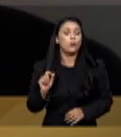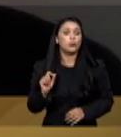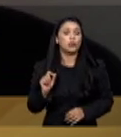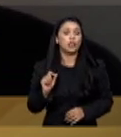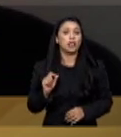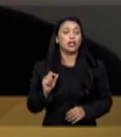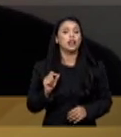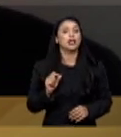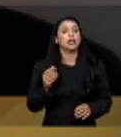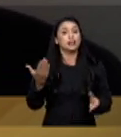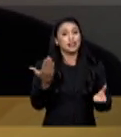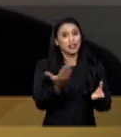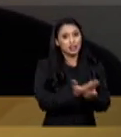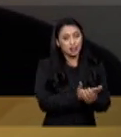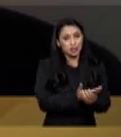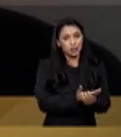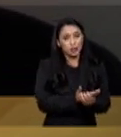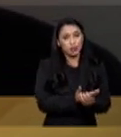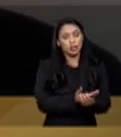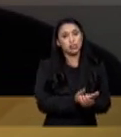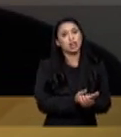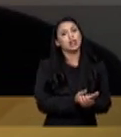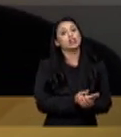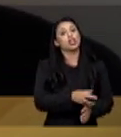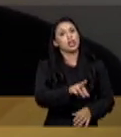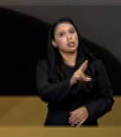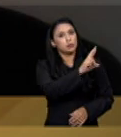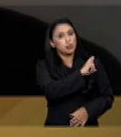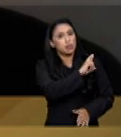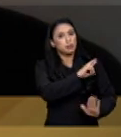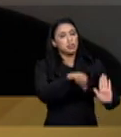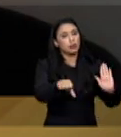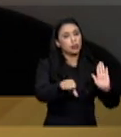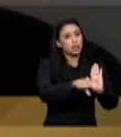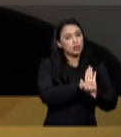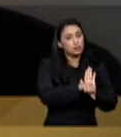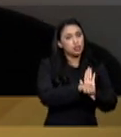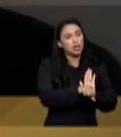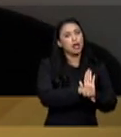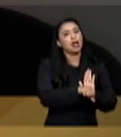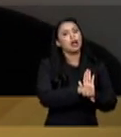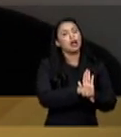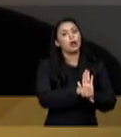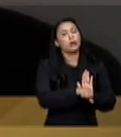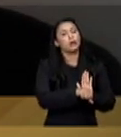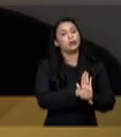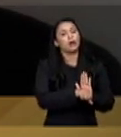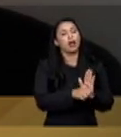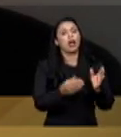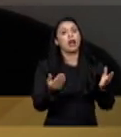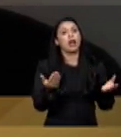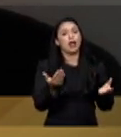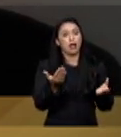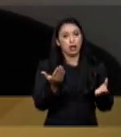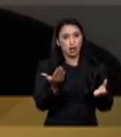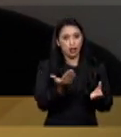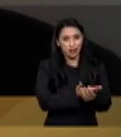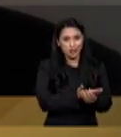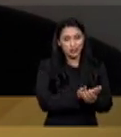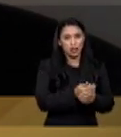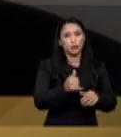às ações de responsabilização criminal relacionadas à denominada Operação Lava